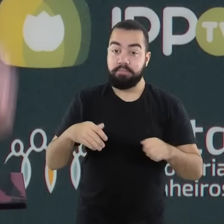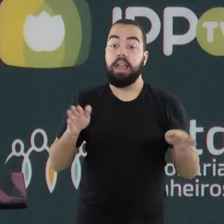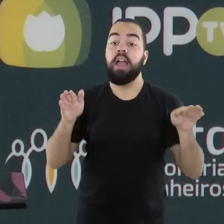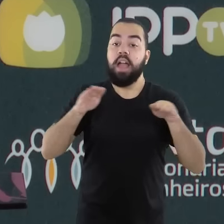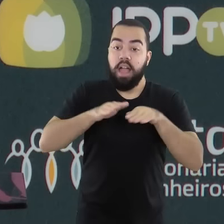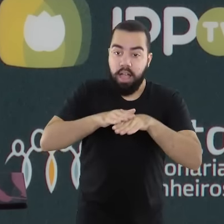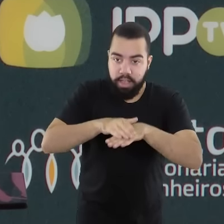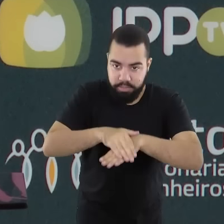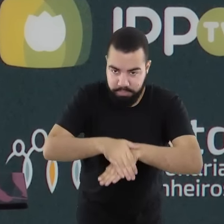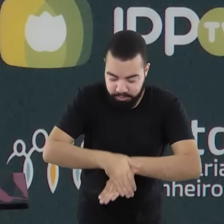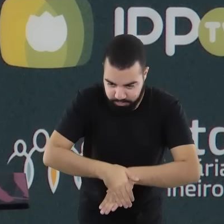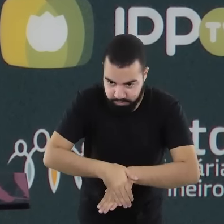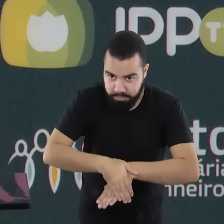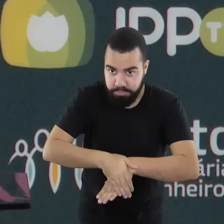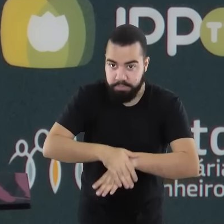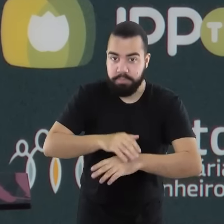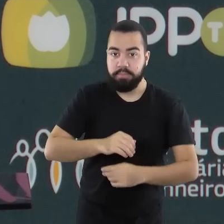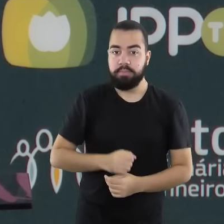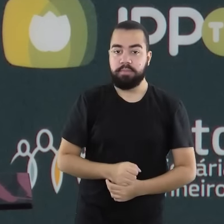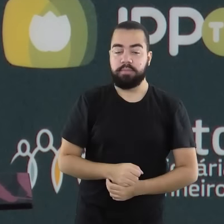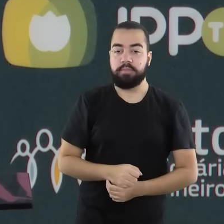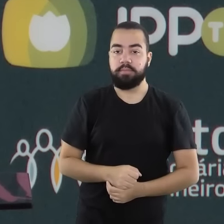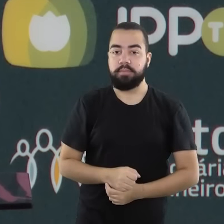primeiro passo,